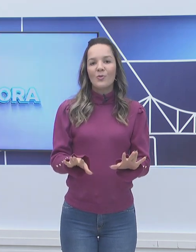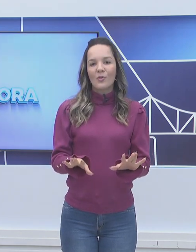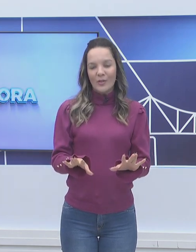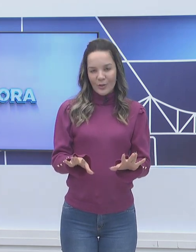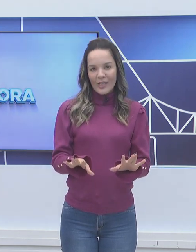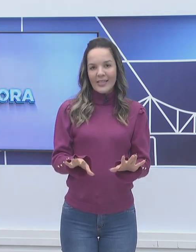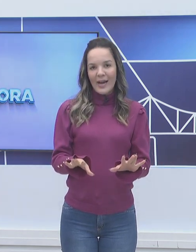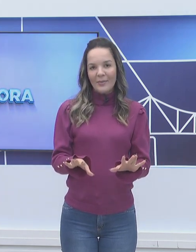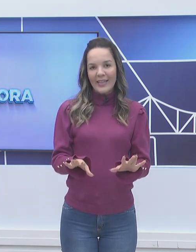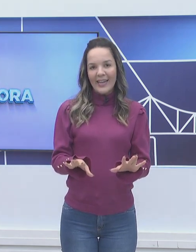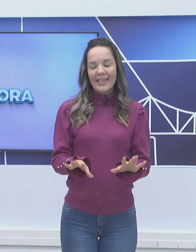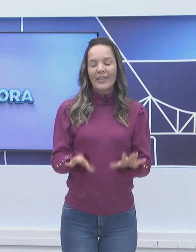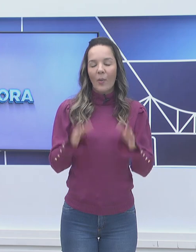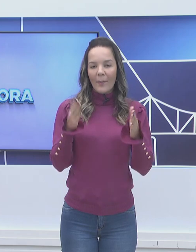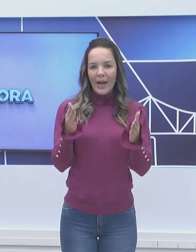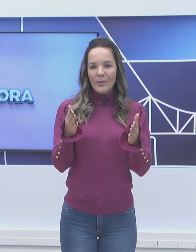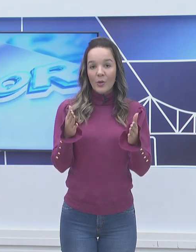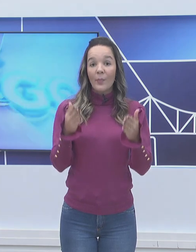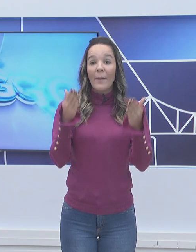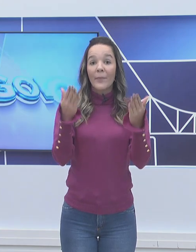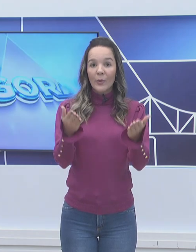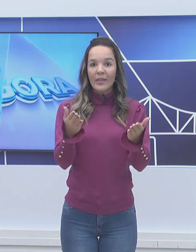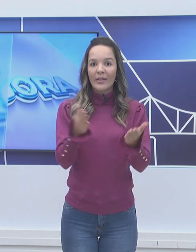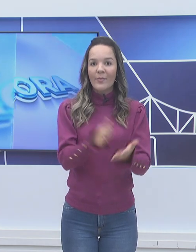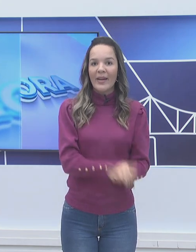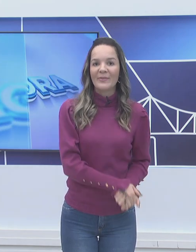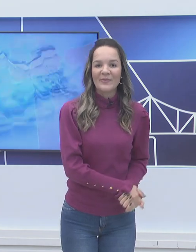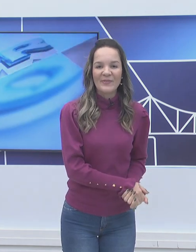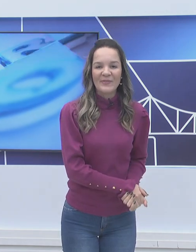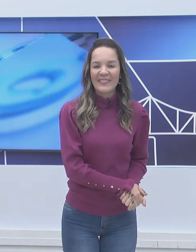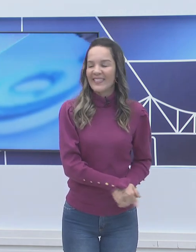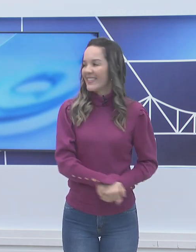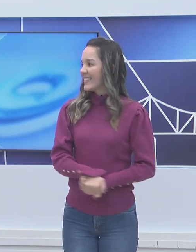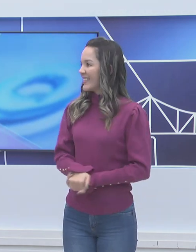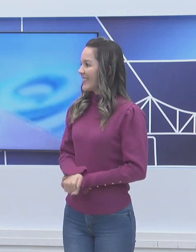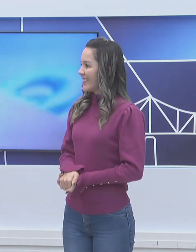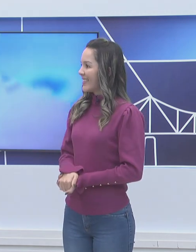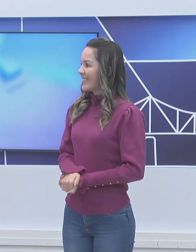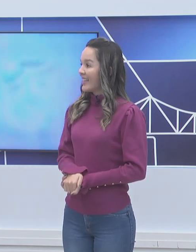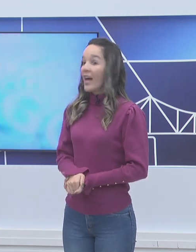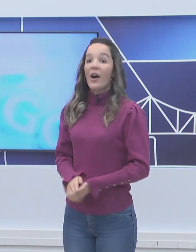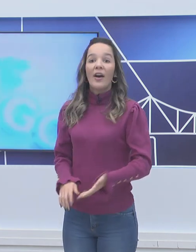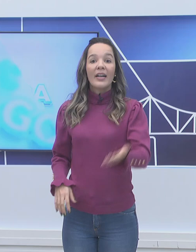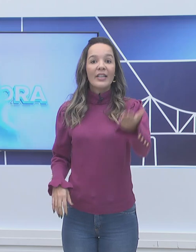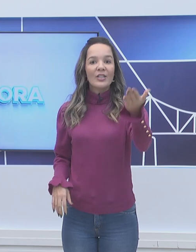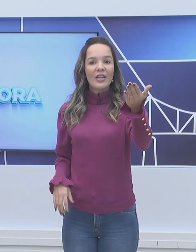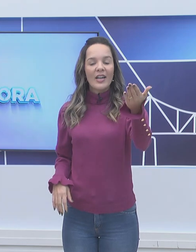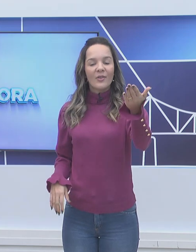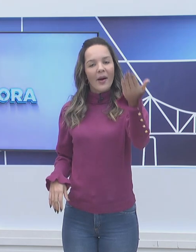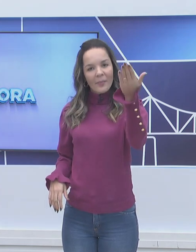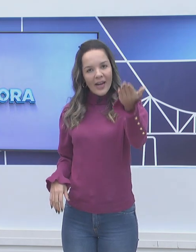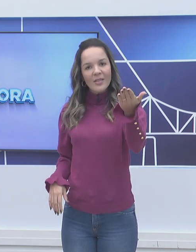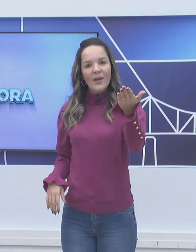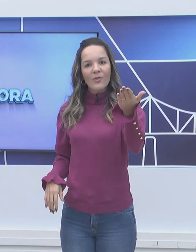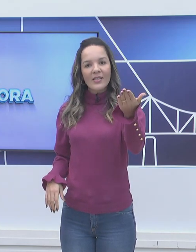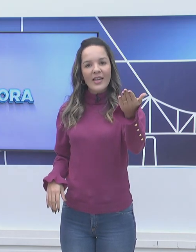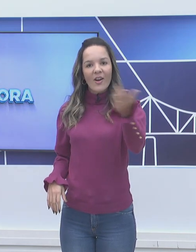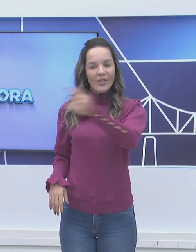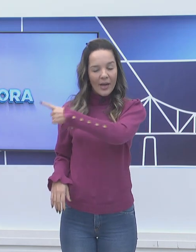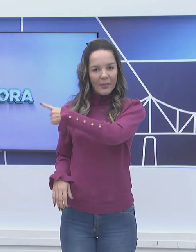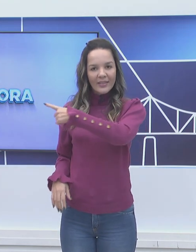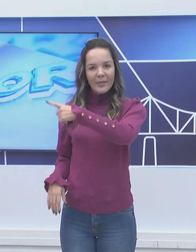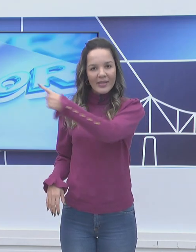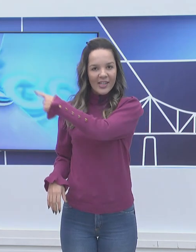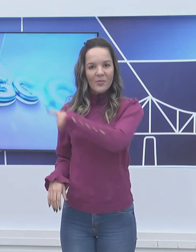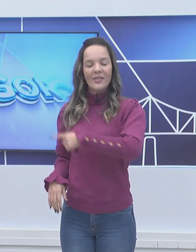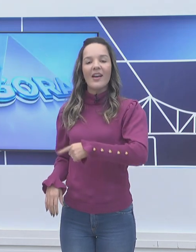casa é sua, o senhor já sabe, né? Então, um abraço, senhor, pra Bruna também. Valeu. Um abraço pro Cristiano também. Cristiano, um abraço pra você. Ó,